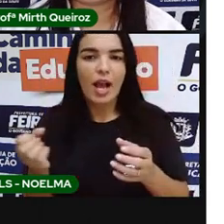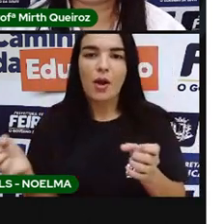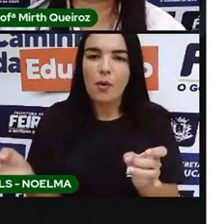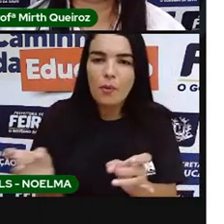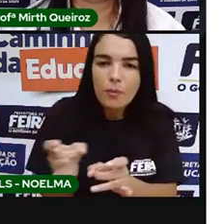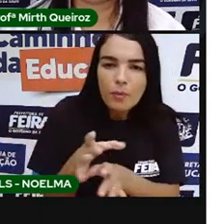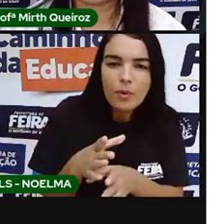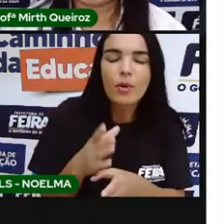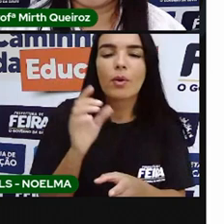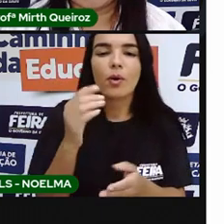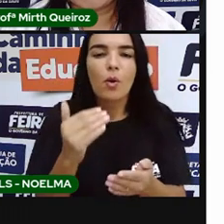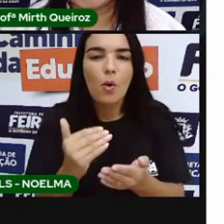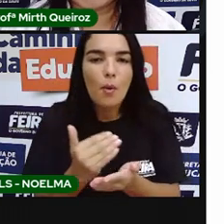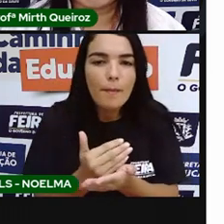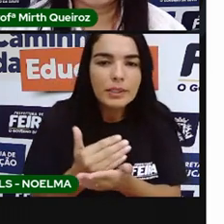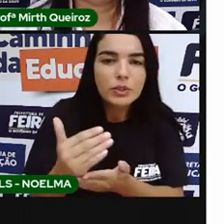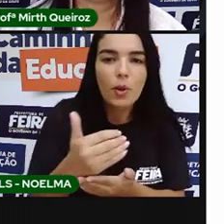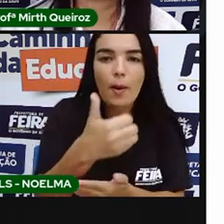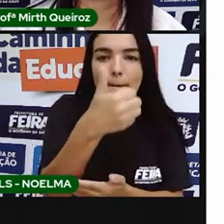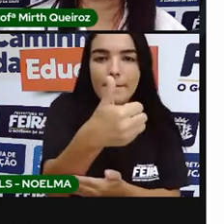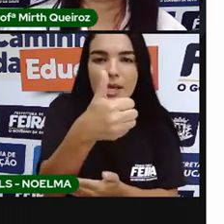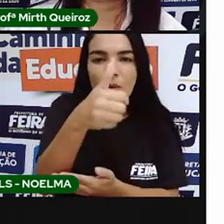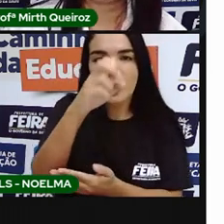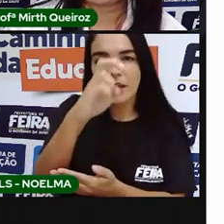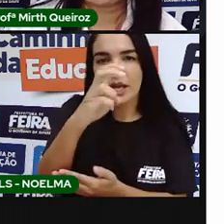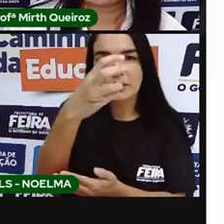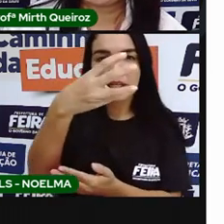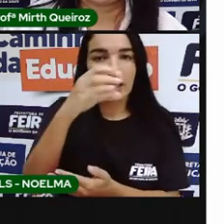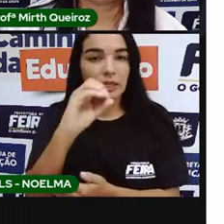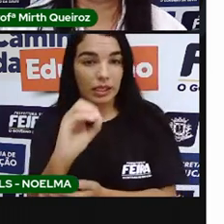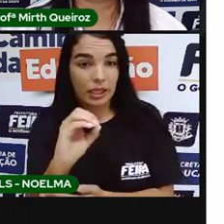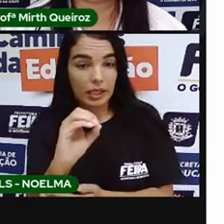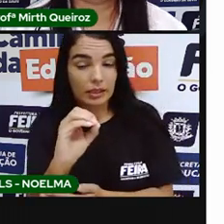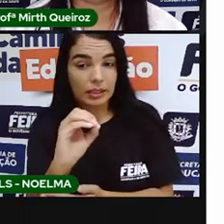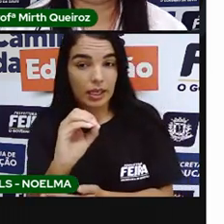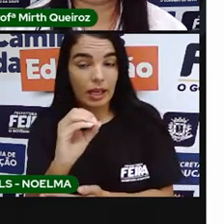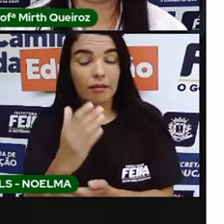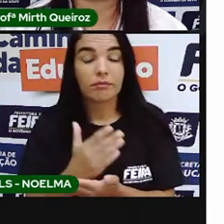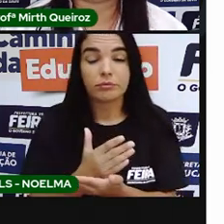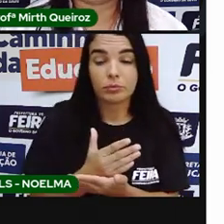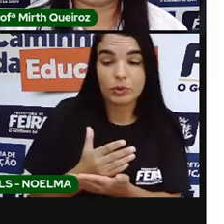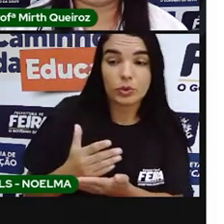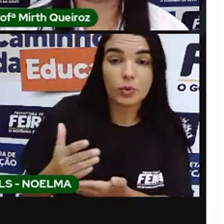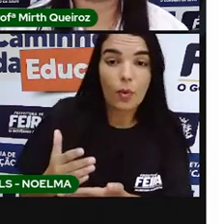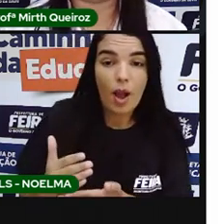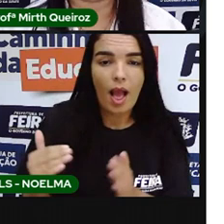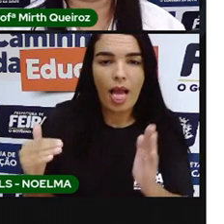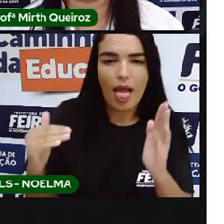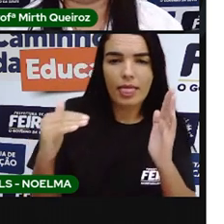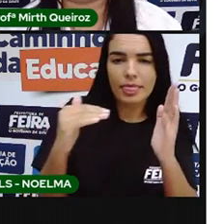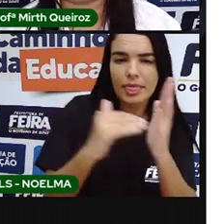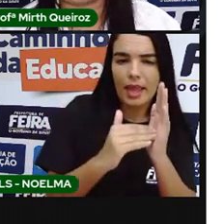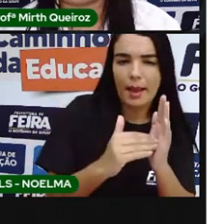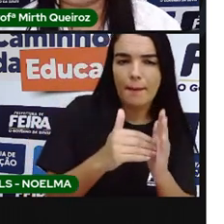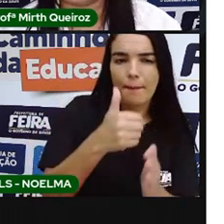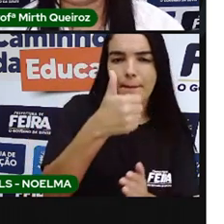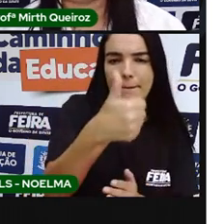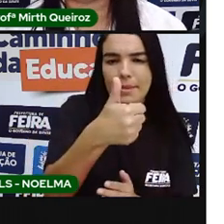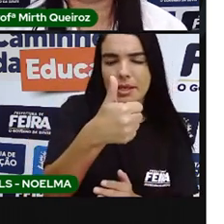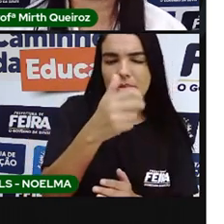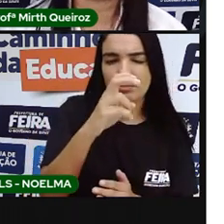Colonial ele começa lá em 1530 porque esse próximo porque de 1000 que é e 500